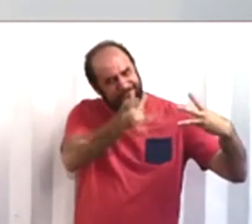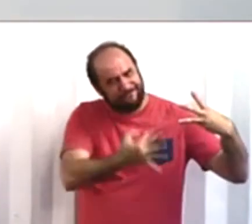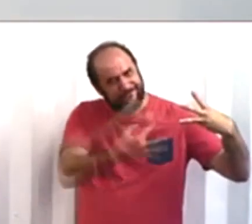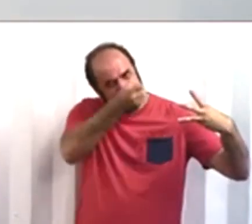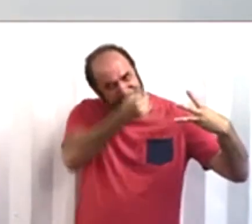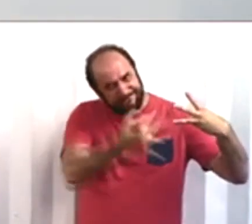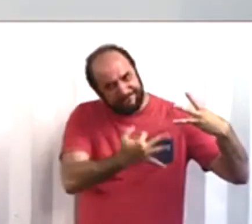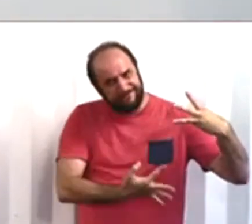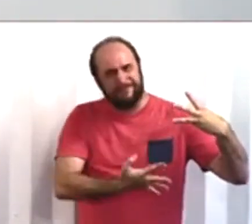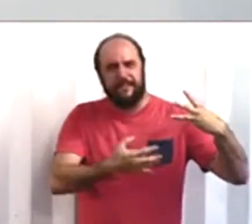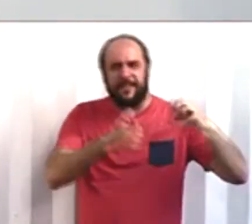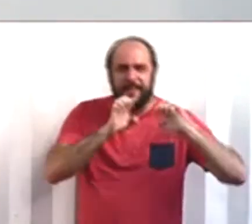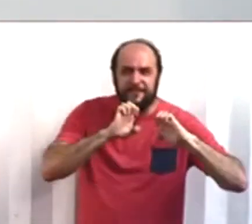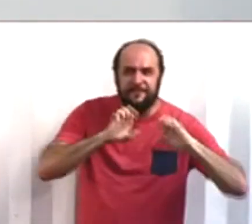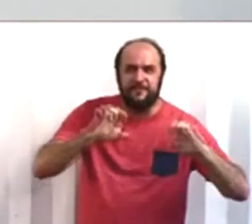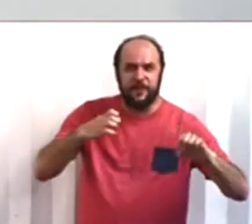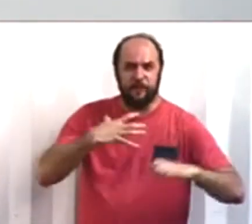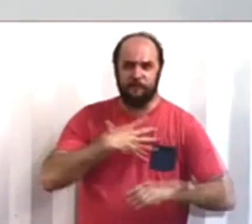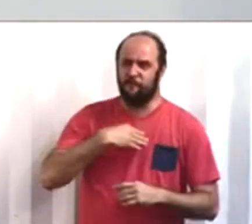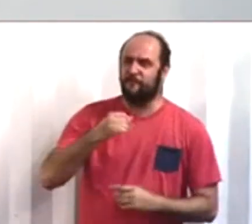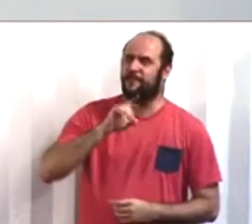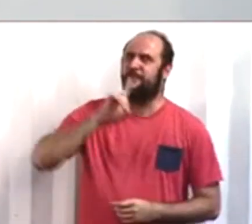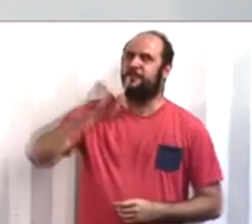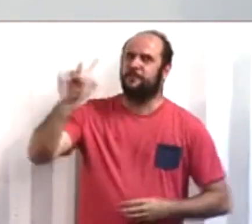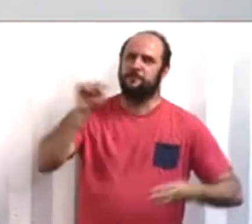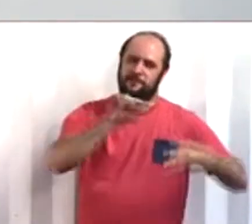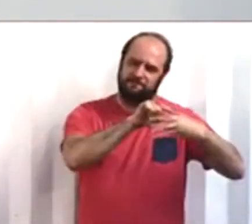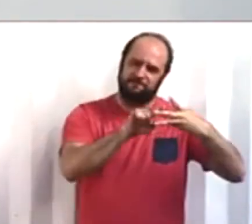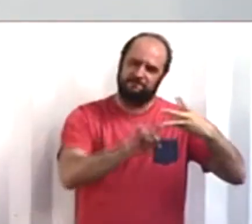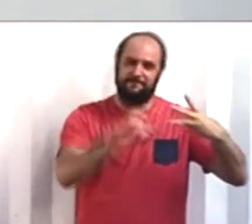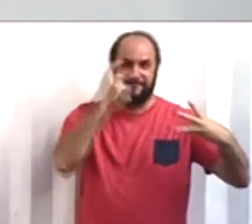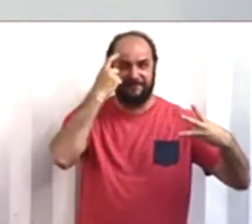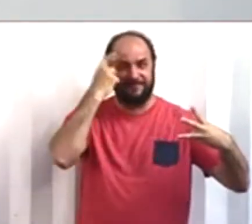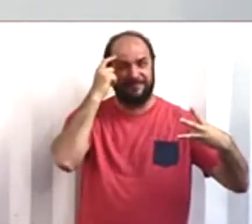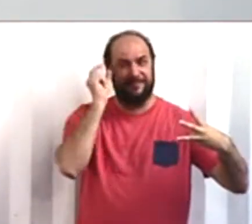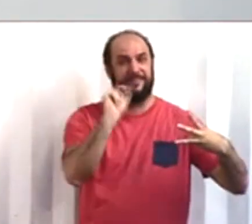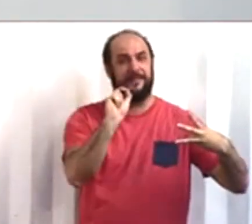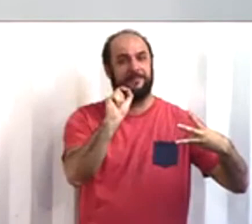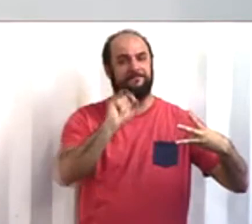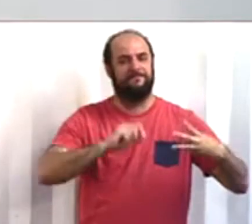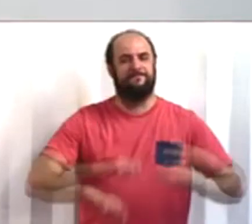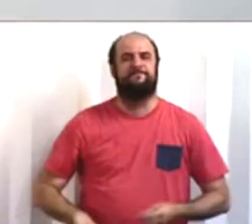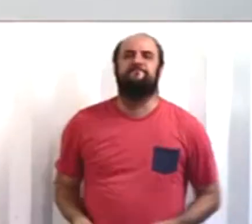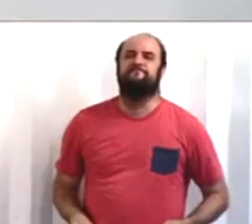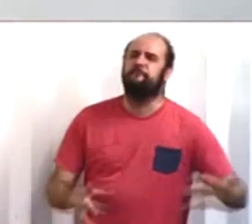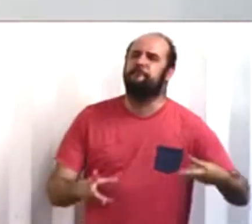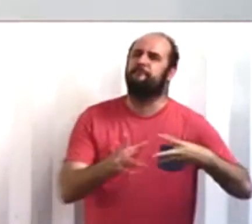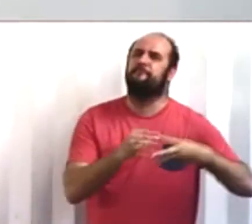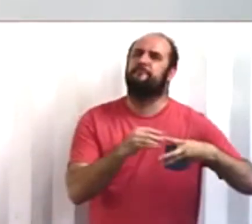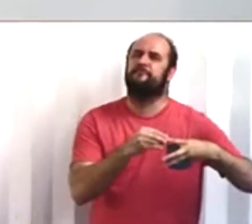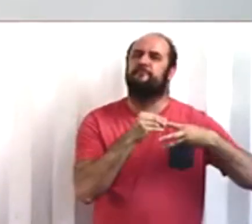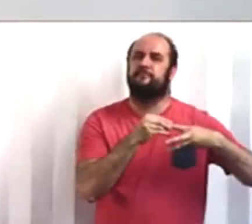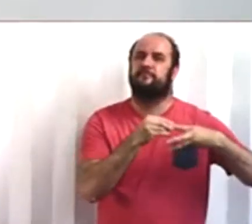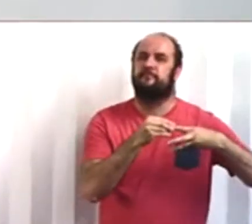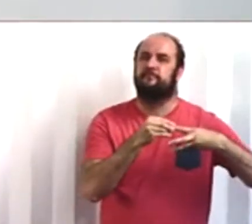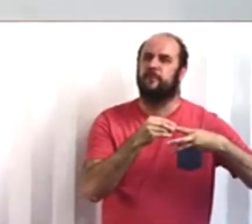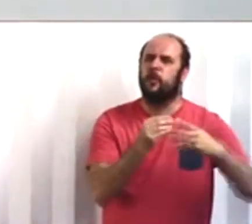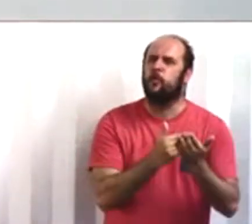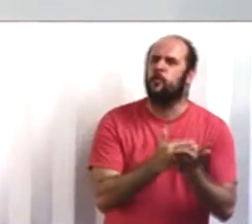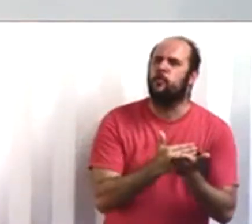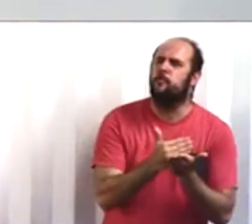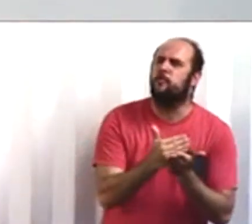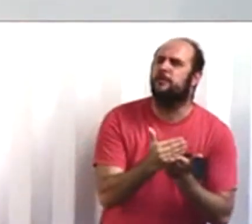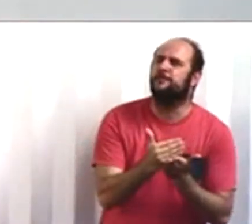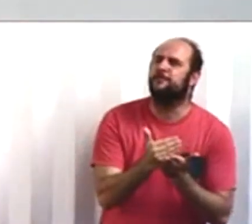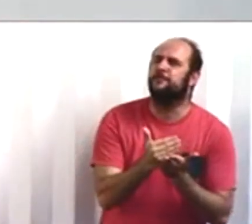do Evangelho do Filho de Deus a partir destes 3 conceitos. O conceito do começo,